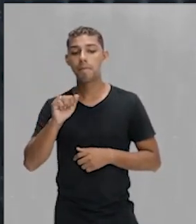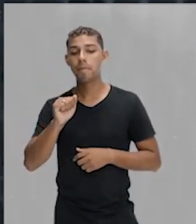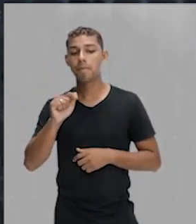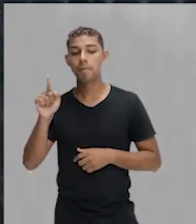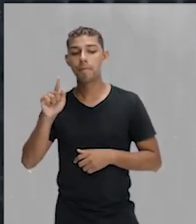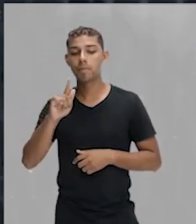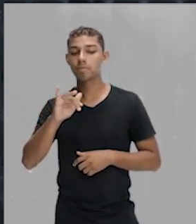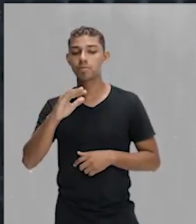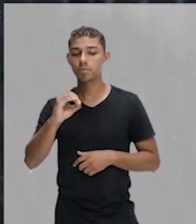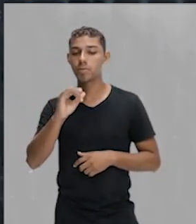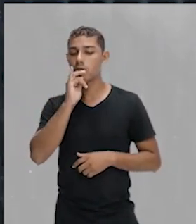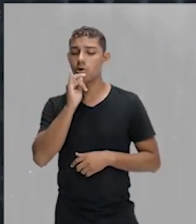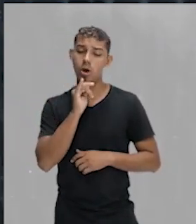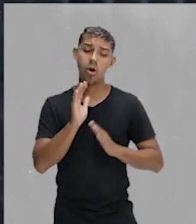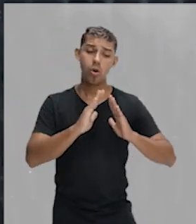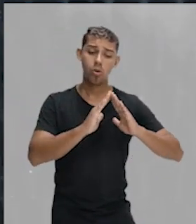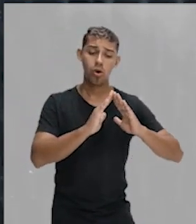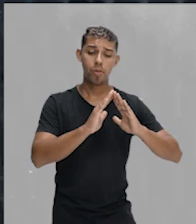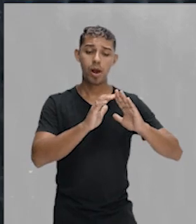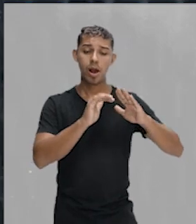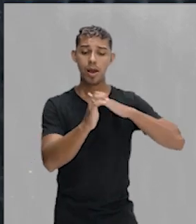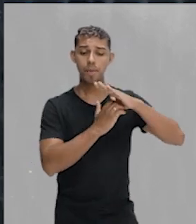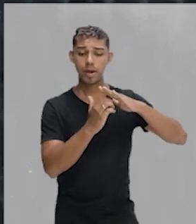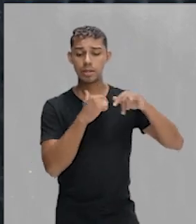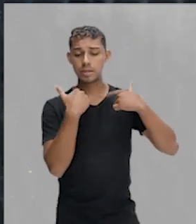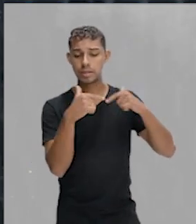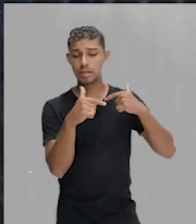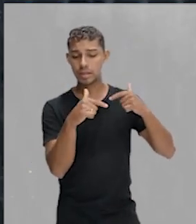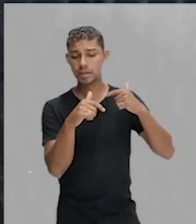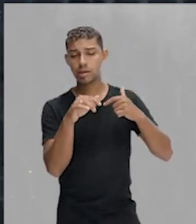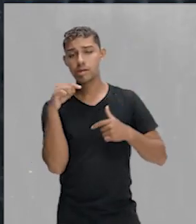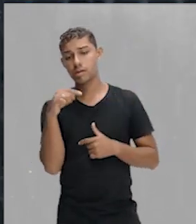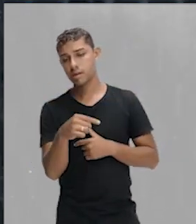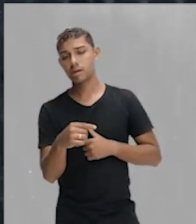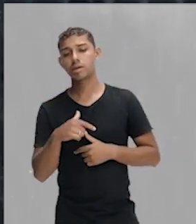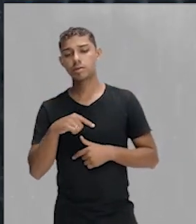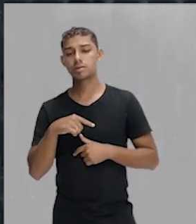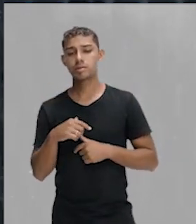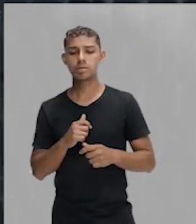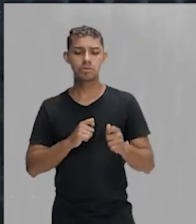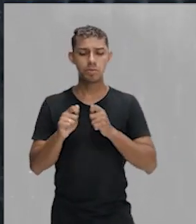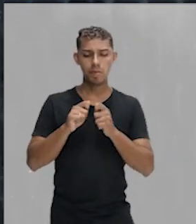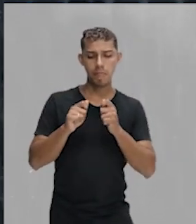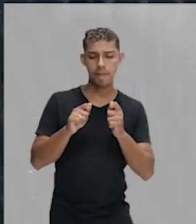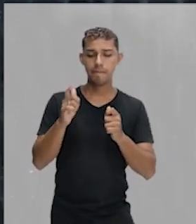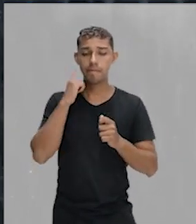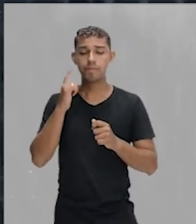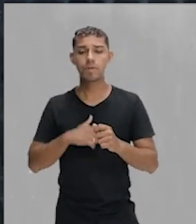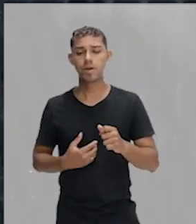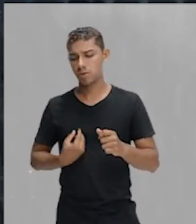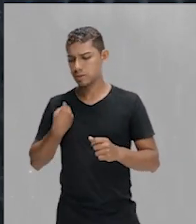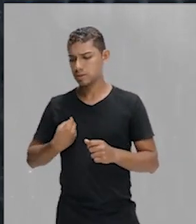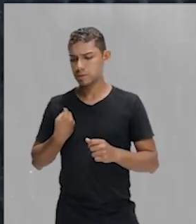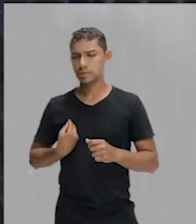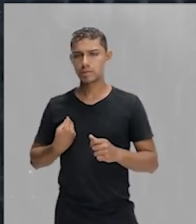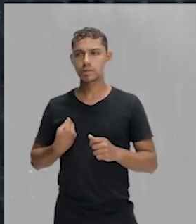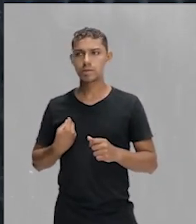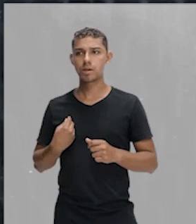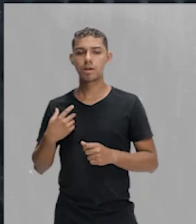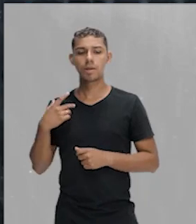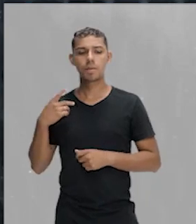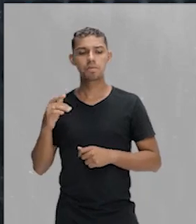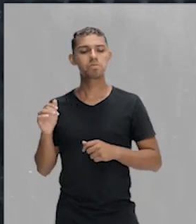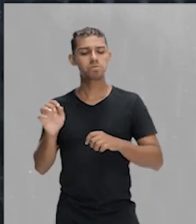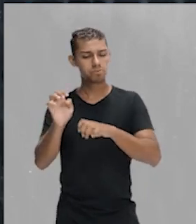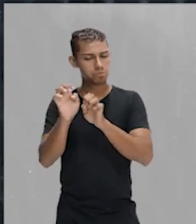que administram essas rodovias. Então, esse pedágio é para manter a rodovia